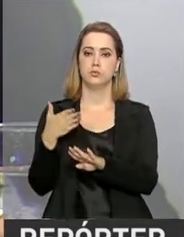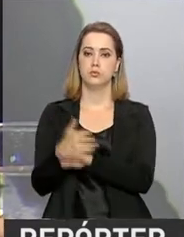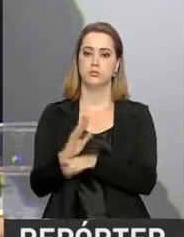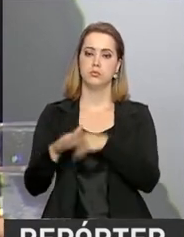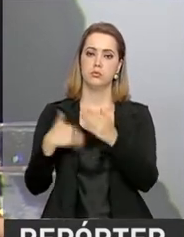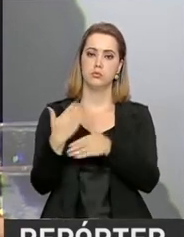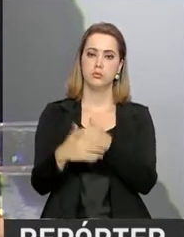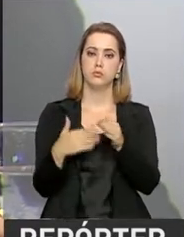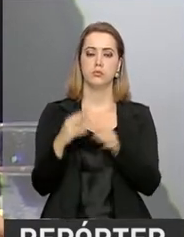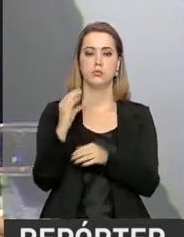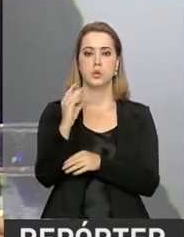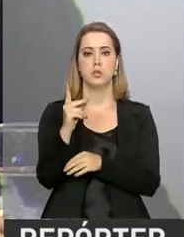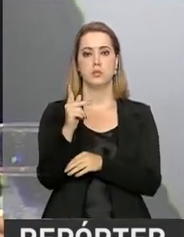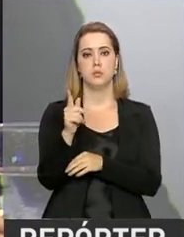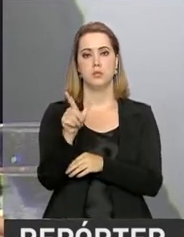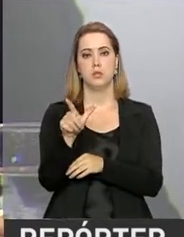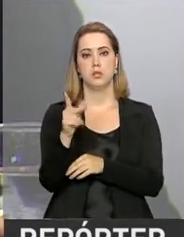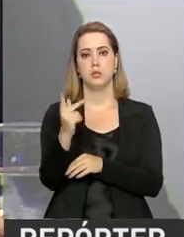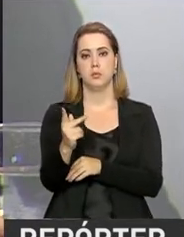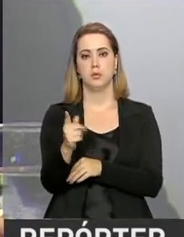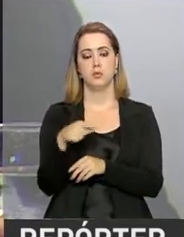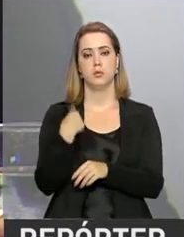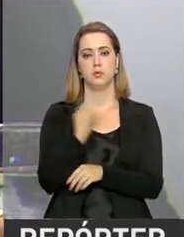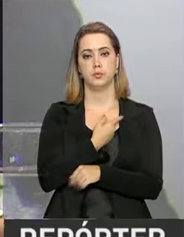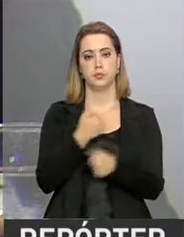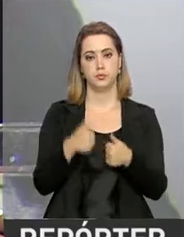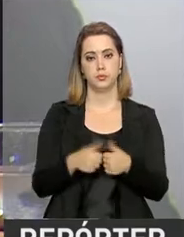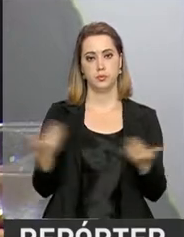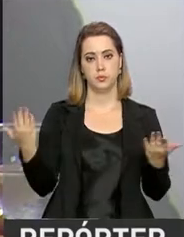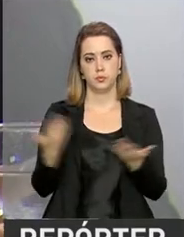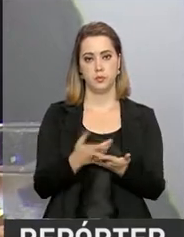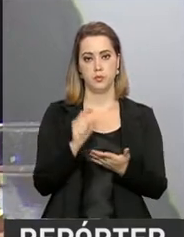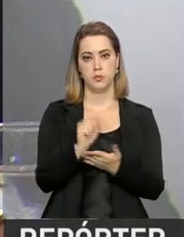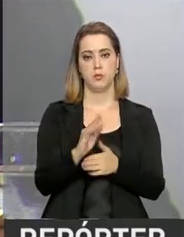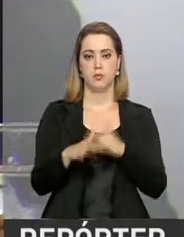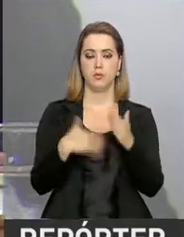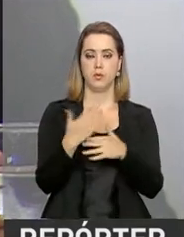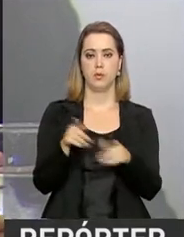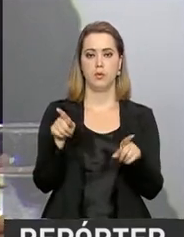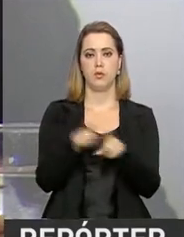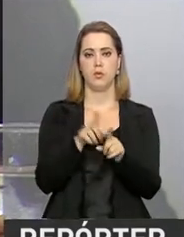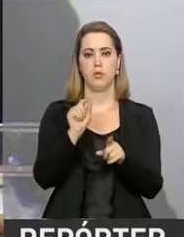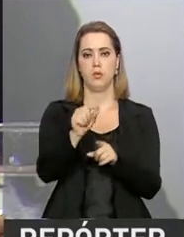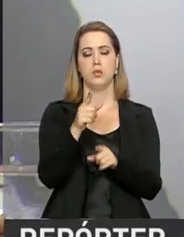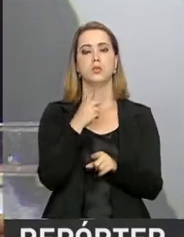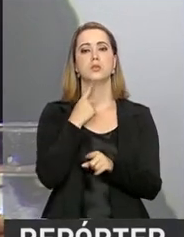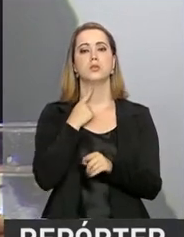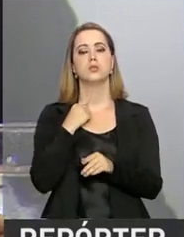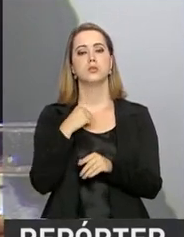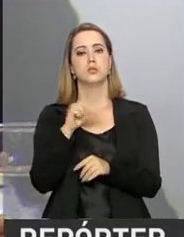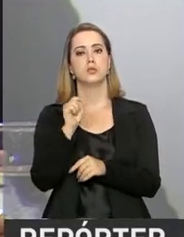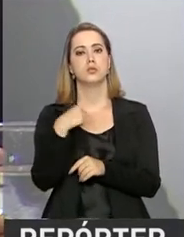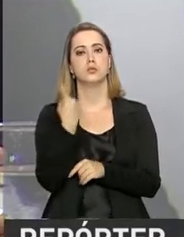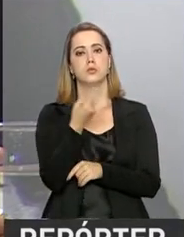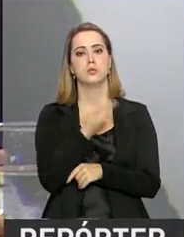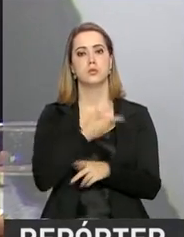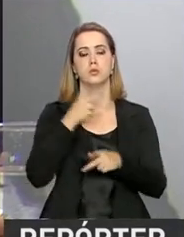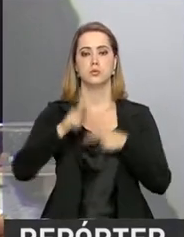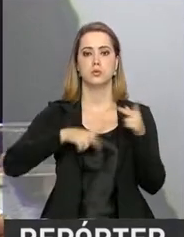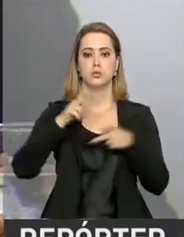progrida cplp cabe-nos aqui mobilizar esse espírito em favor dos anseios de nossos